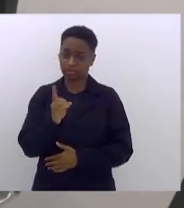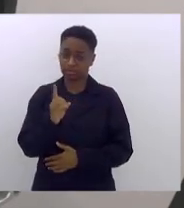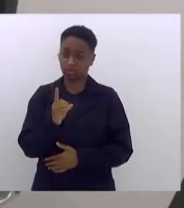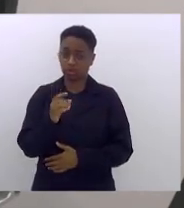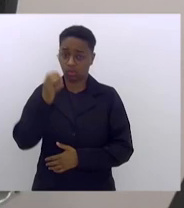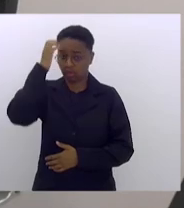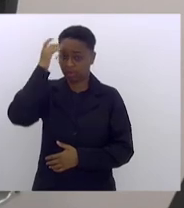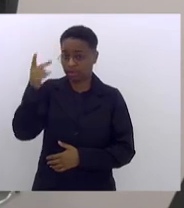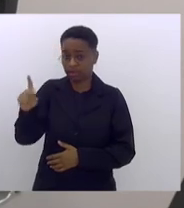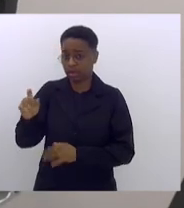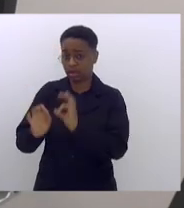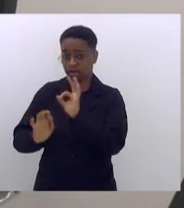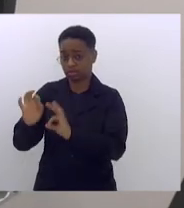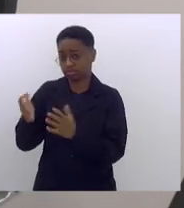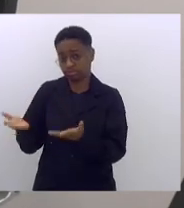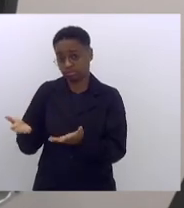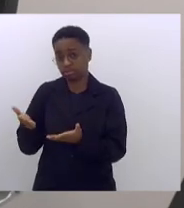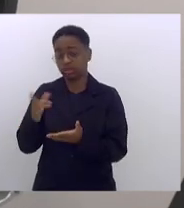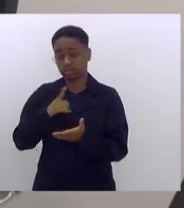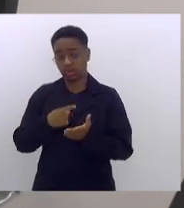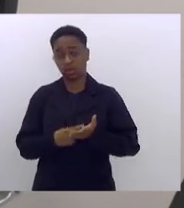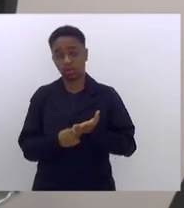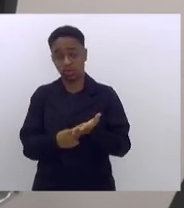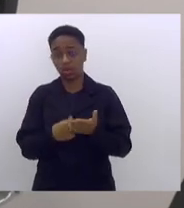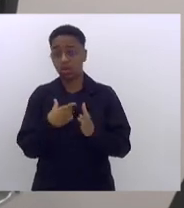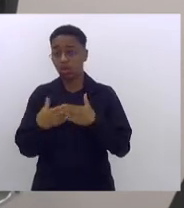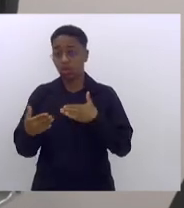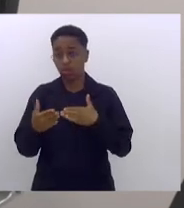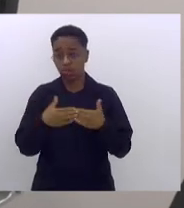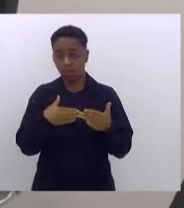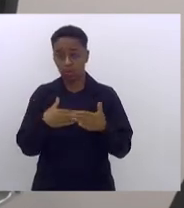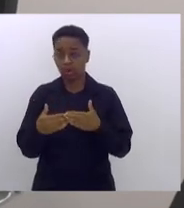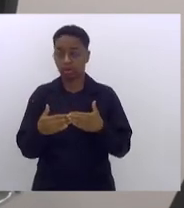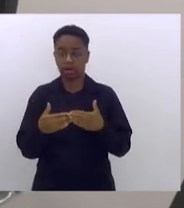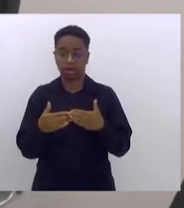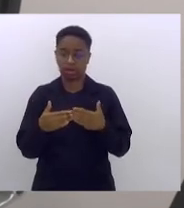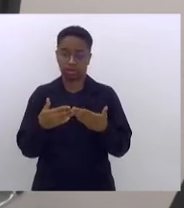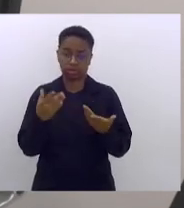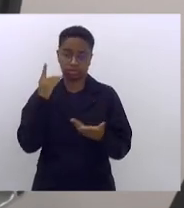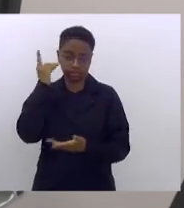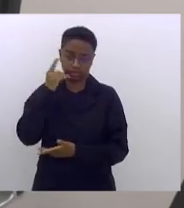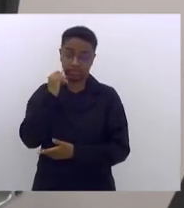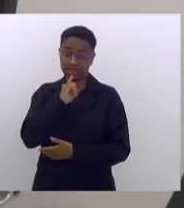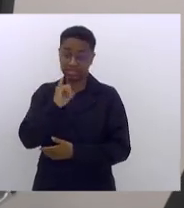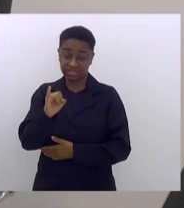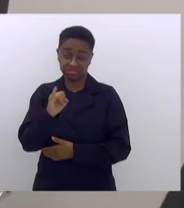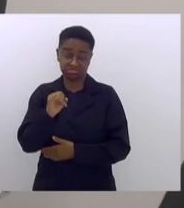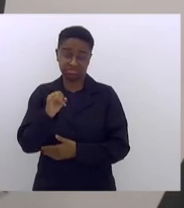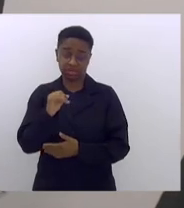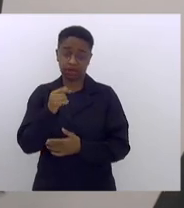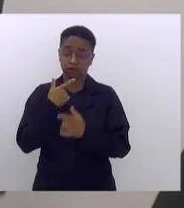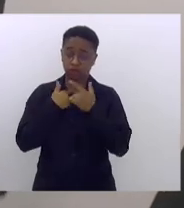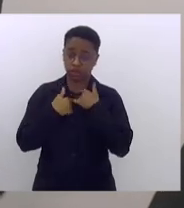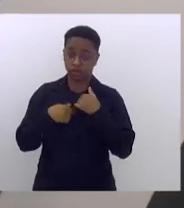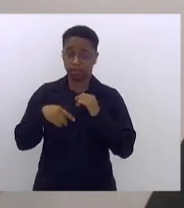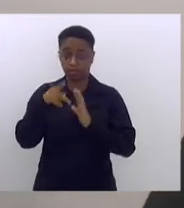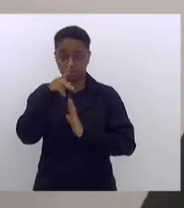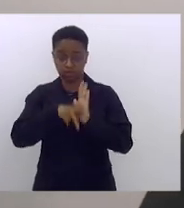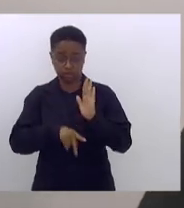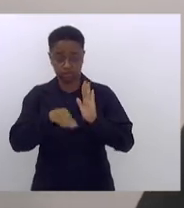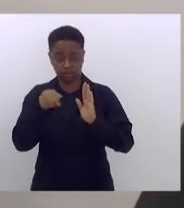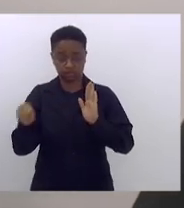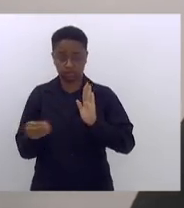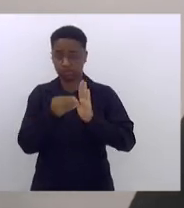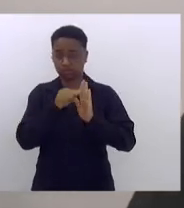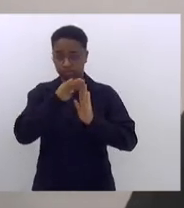dele próprio. E fica aqui o compromisso que qualquer colega, independente da matiz ideológica, que queira ter um projeto tratado com